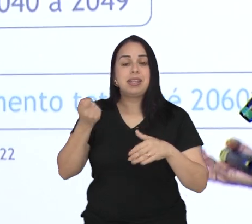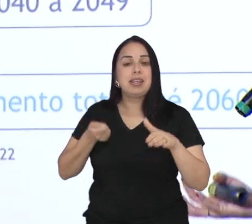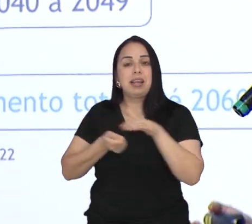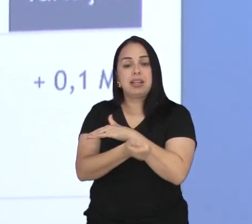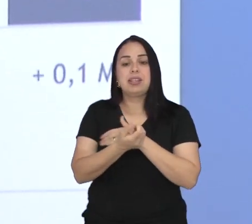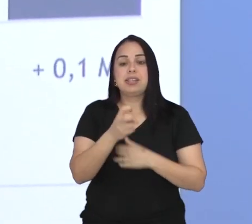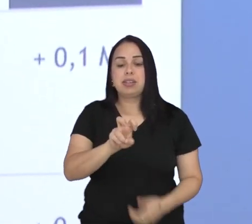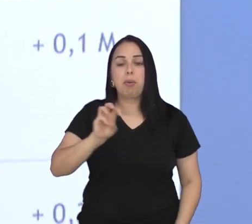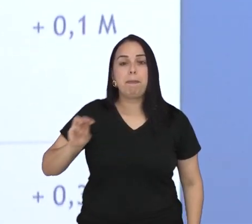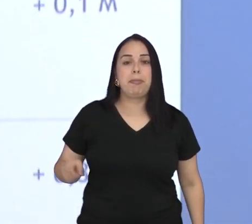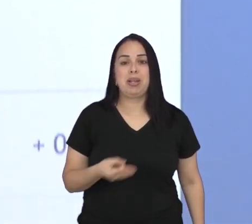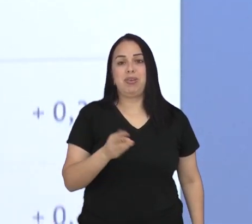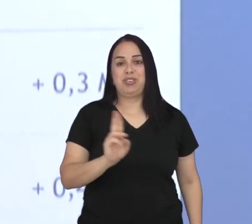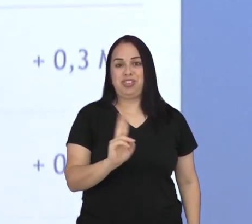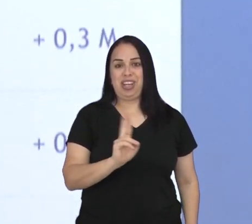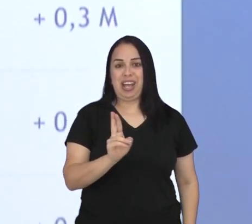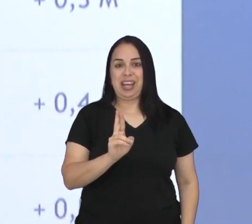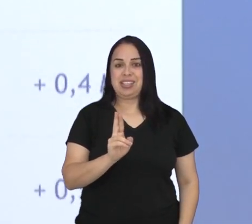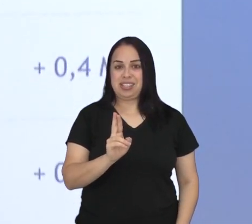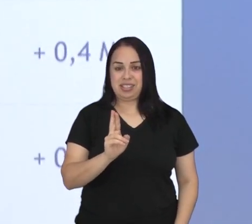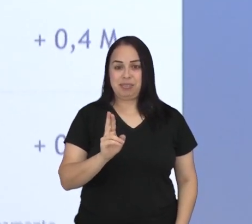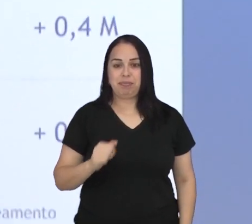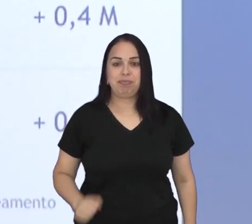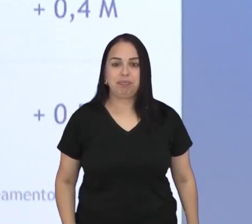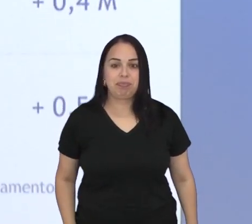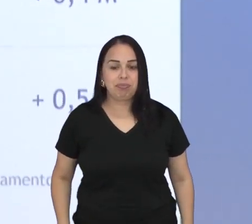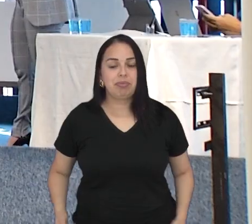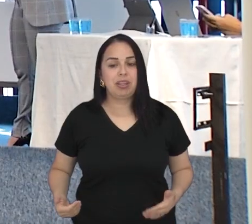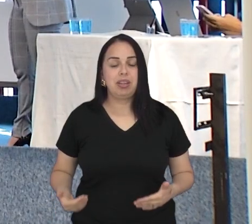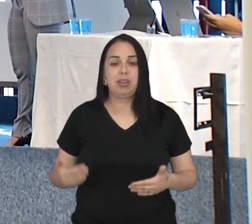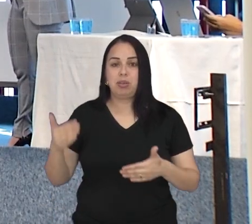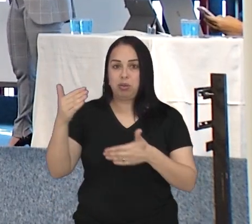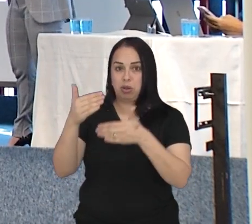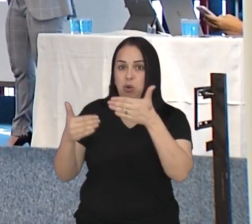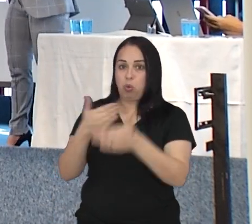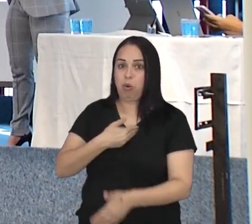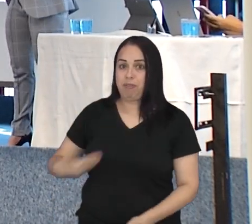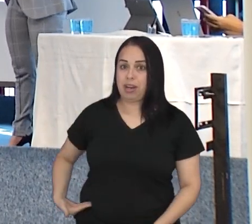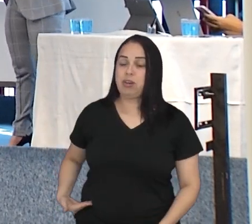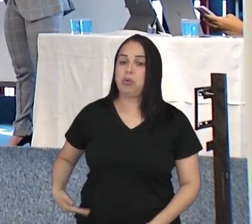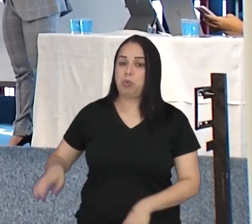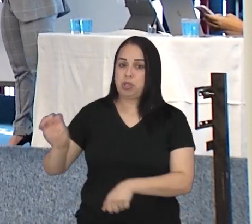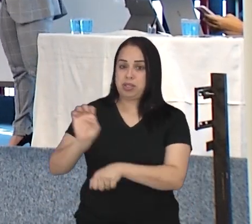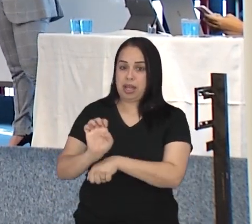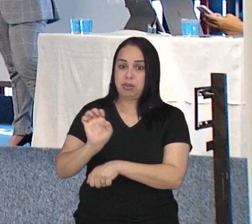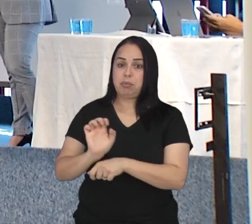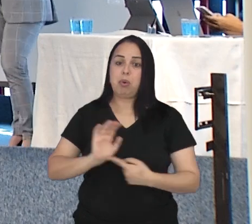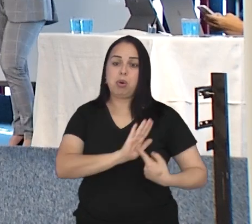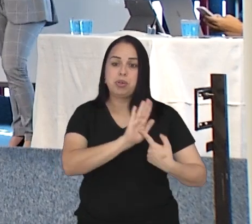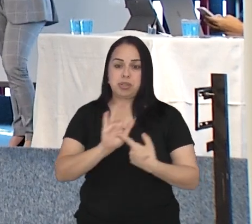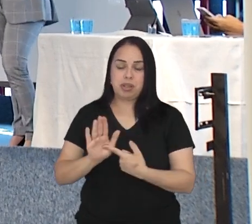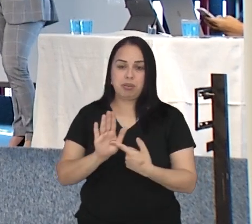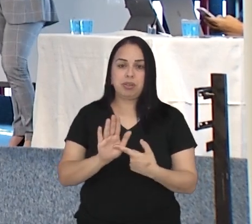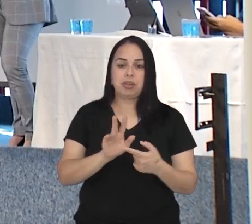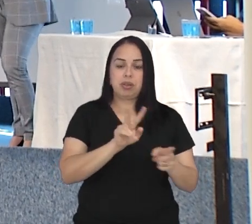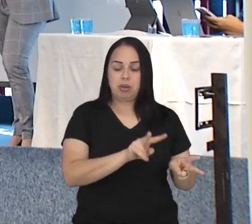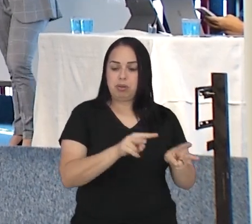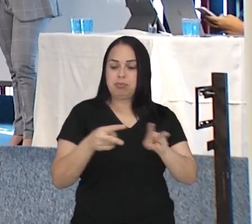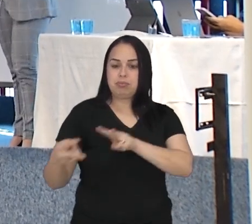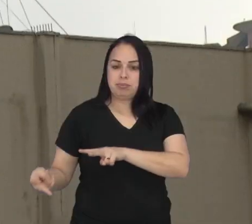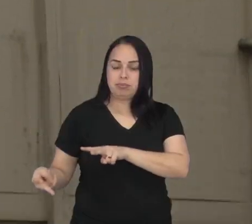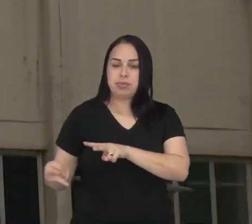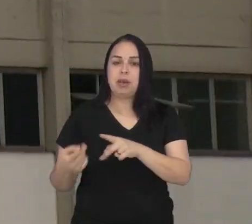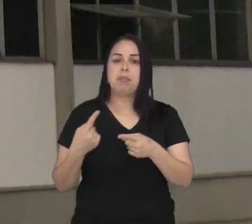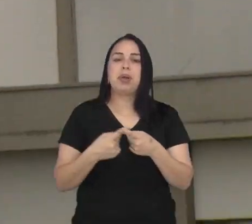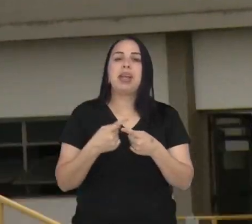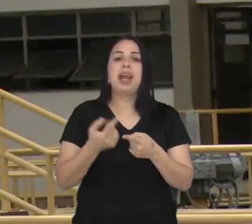reais para universalização do saneamento básico na região. Como apresentado pelo governo do estado, entre os objetivos da